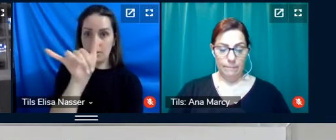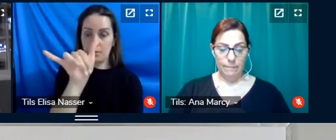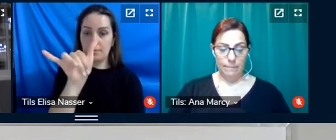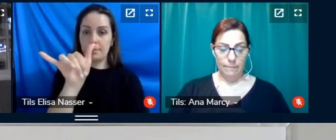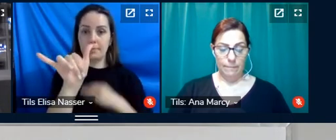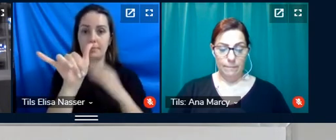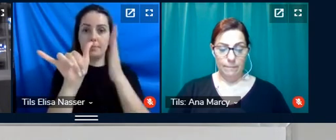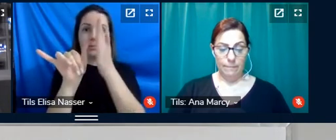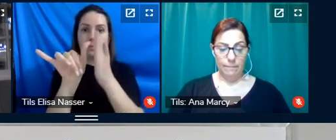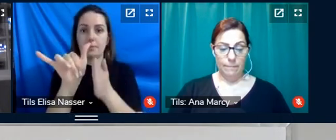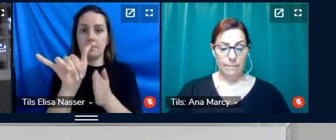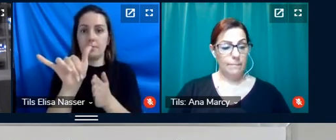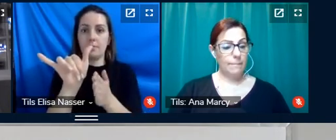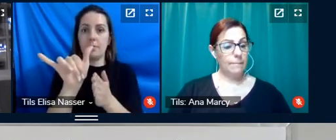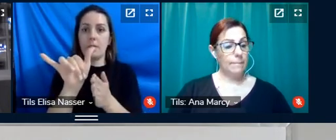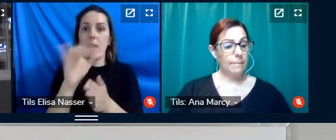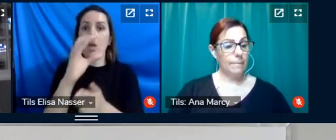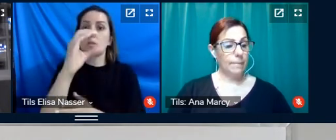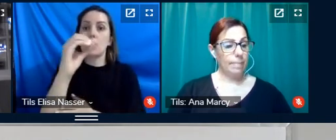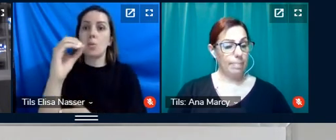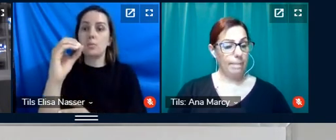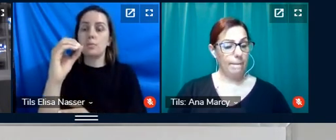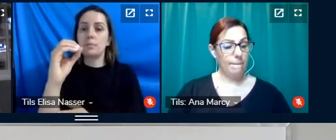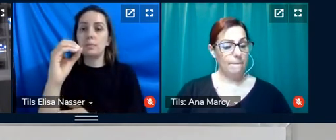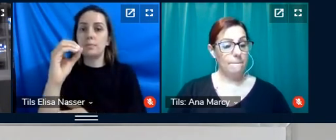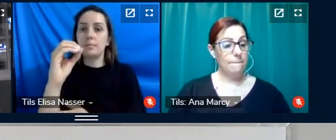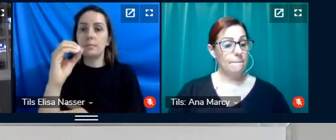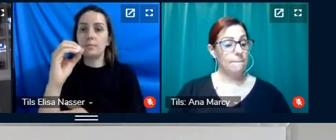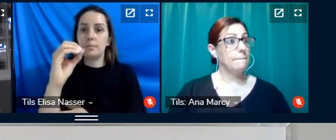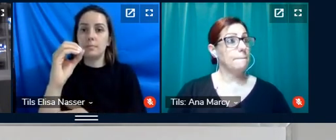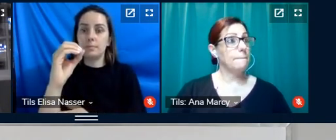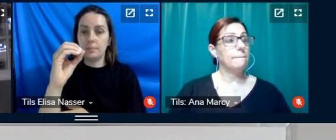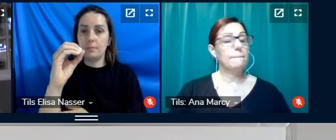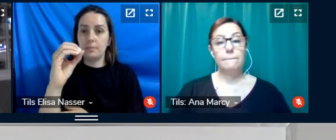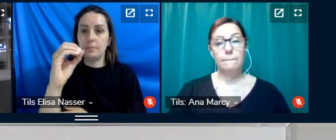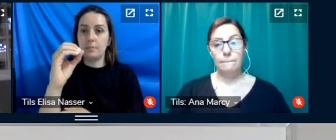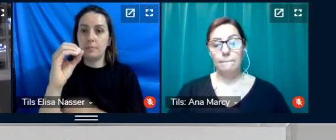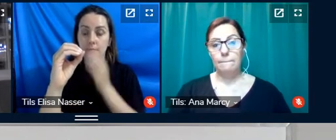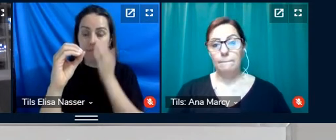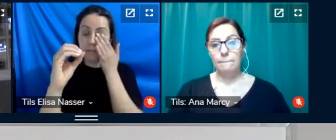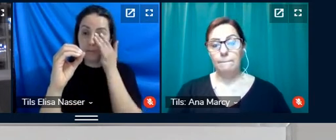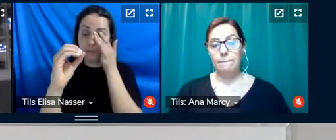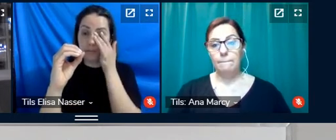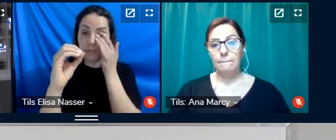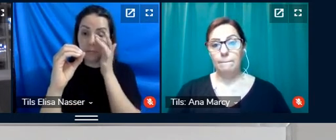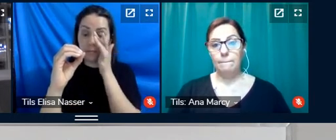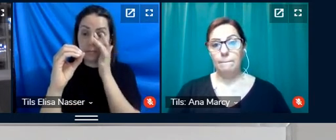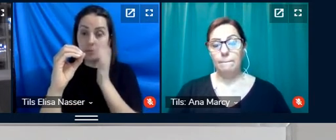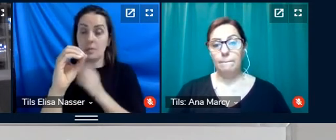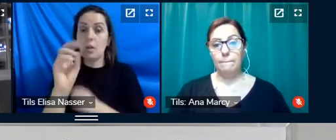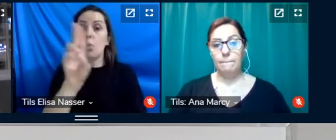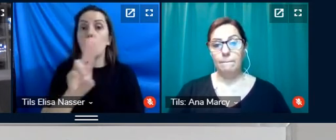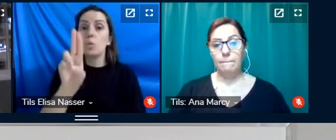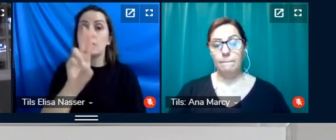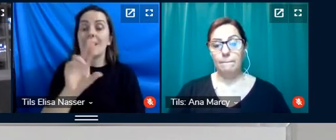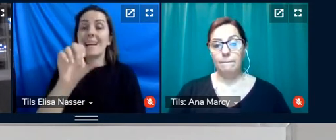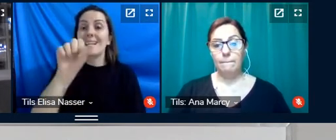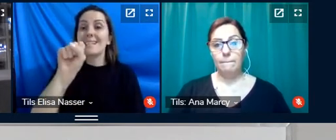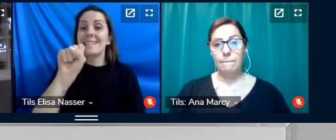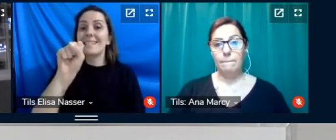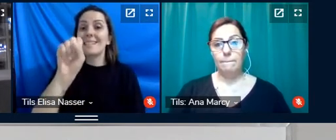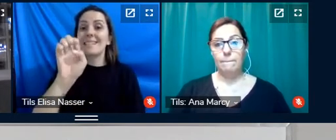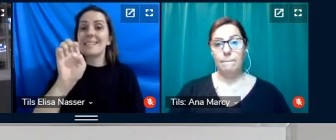Então ele é o cateto oposto. Tá? Então esse aqui a gente acha via seno.